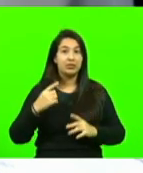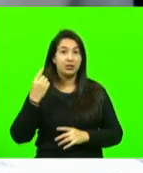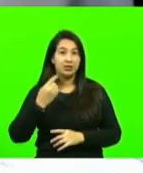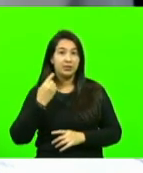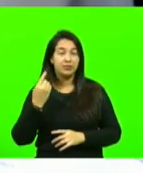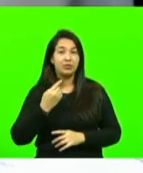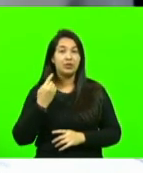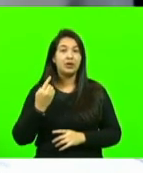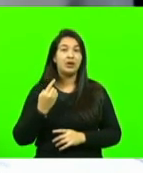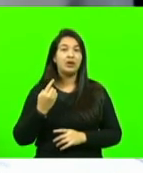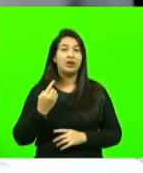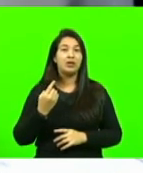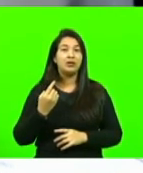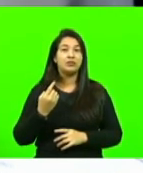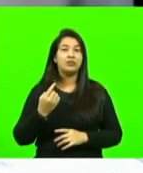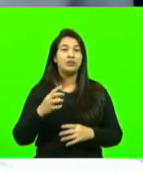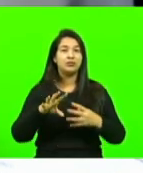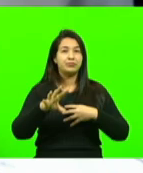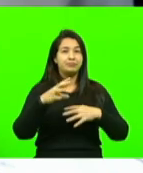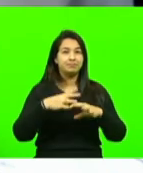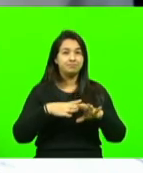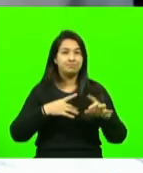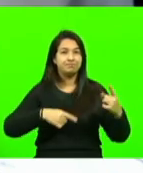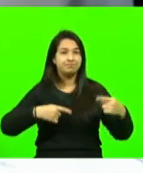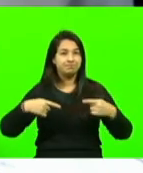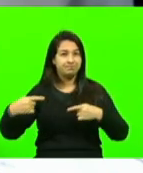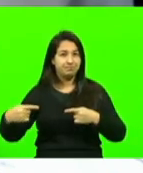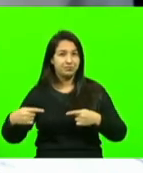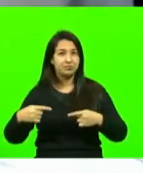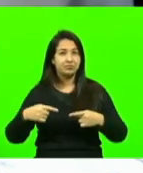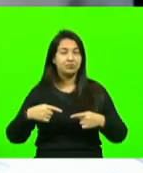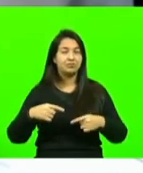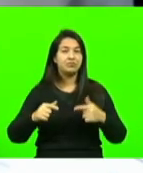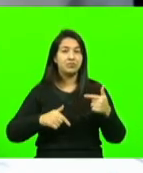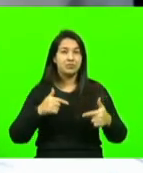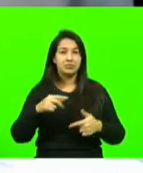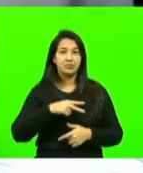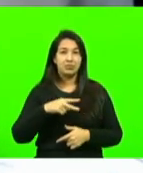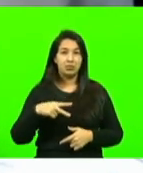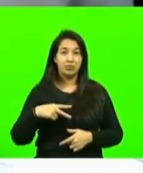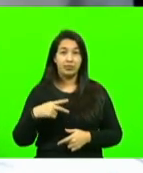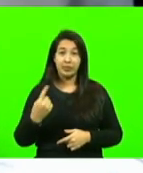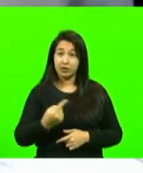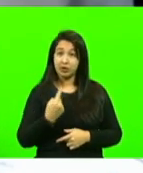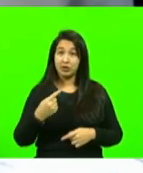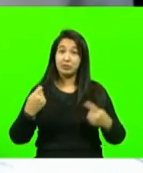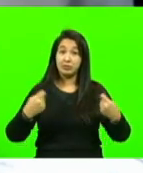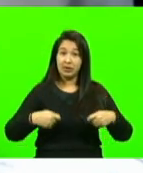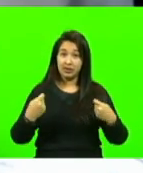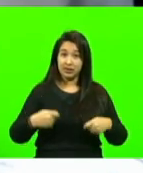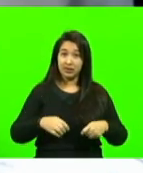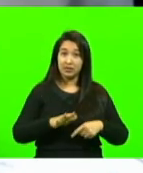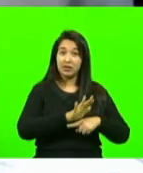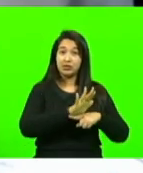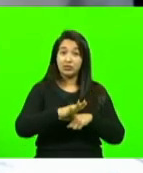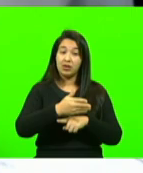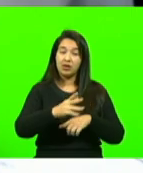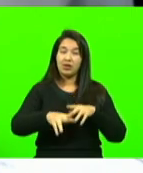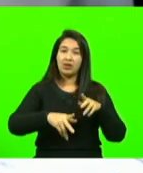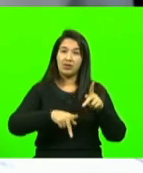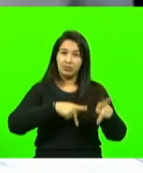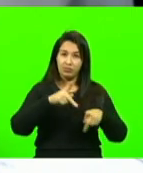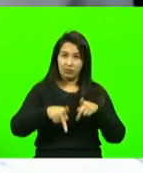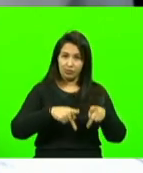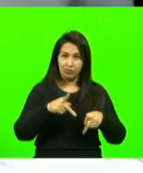que estão aqui solidários a essa discussão em defesa do serviço público a gente precisa mobilizar a população porque o principal ataque